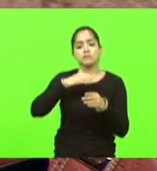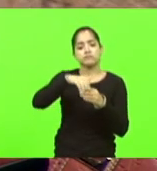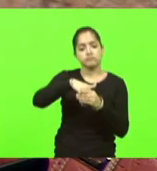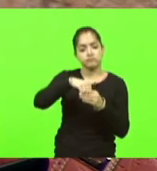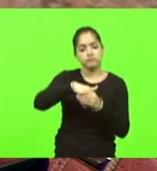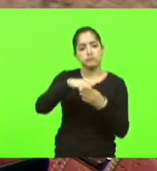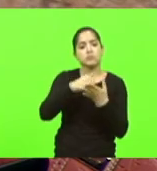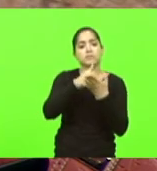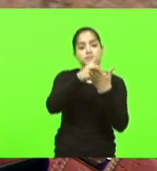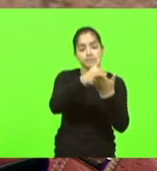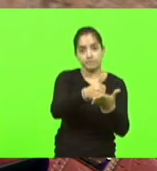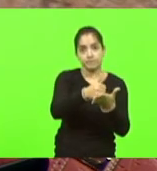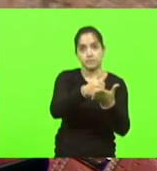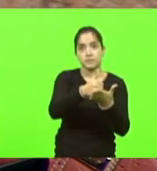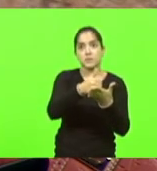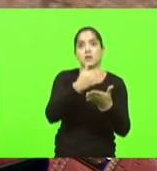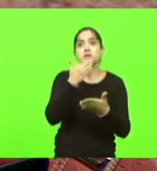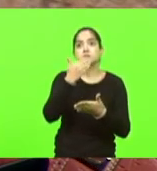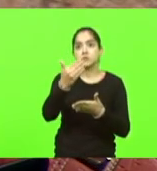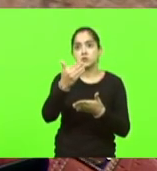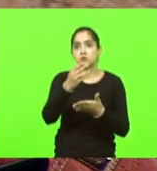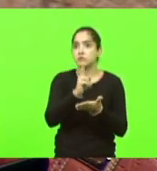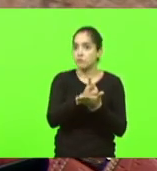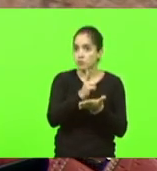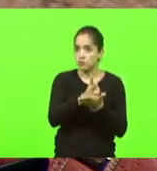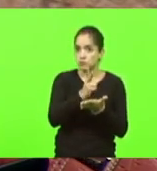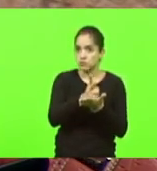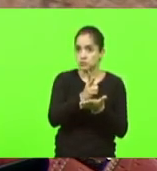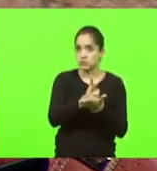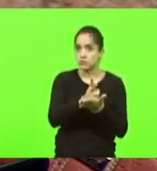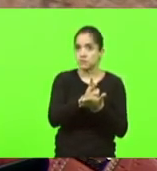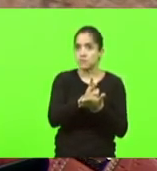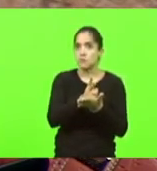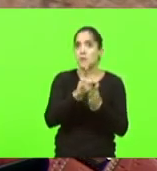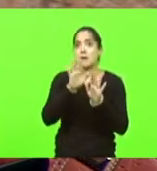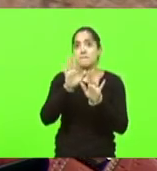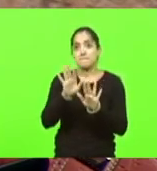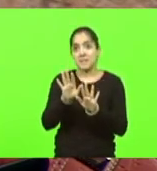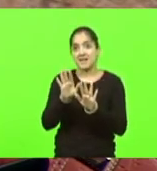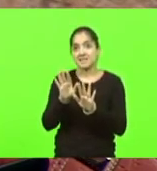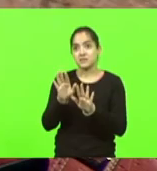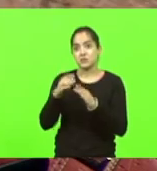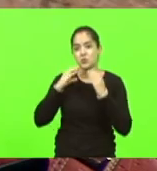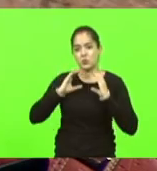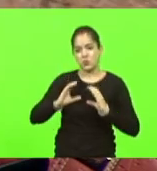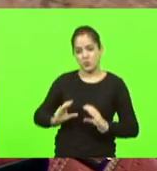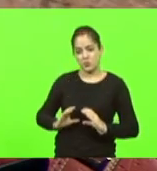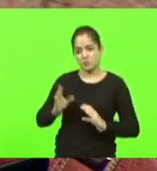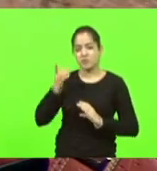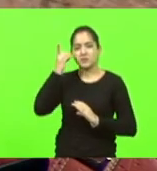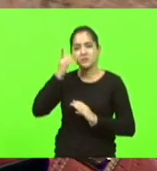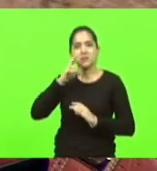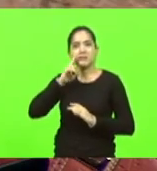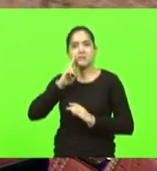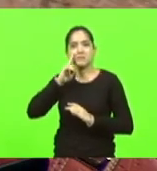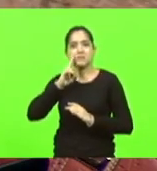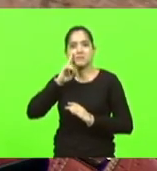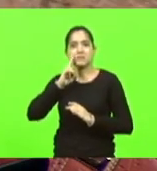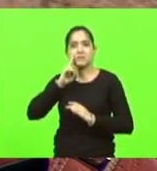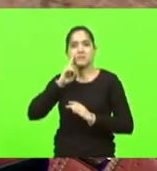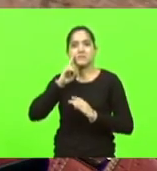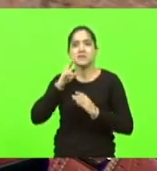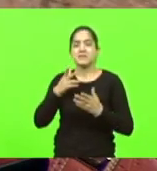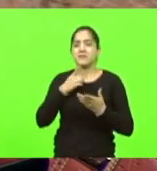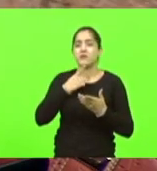favor desse requerimento e vou manter meu voto porque eu devia palavra Mas o comportamento do deputado Ivan me faz ter vontade de mudar na